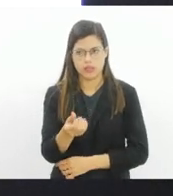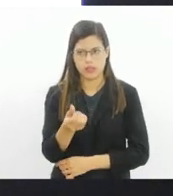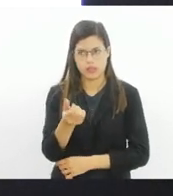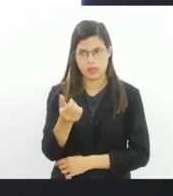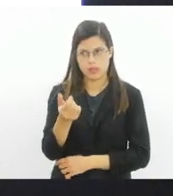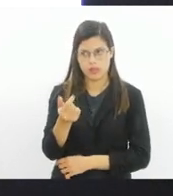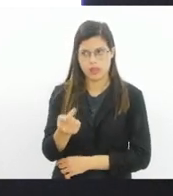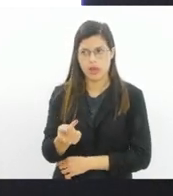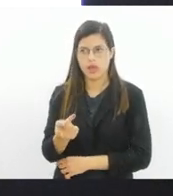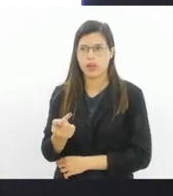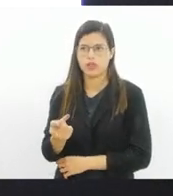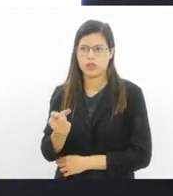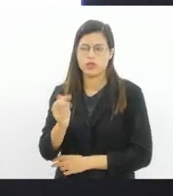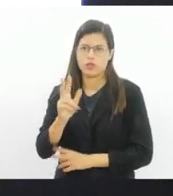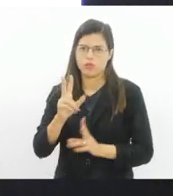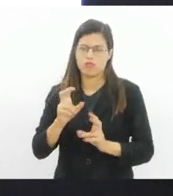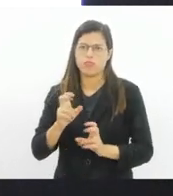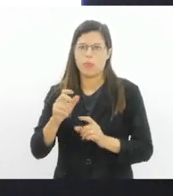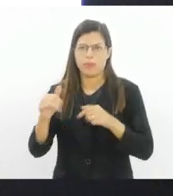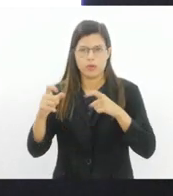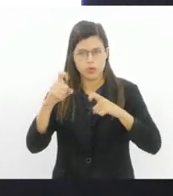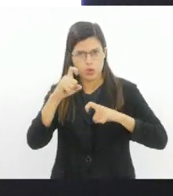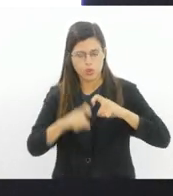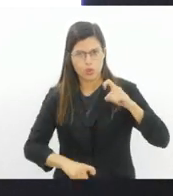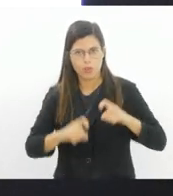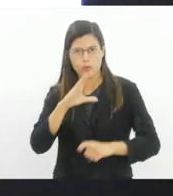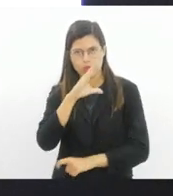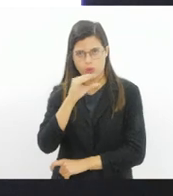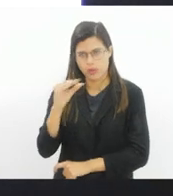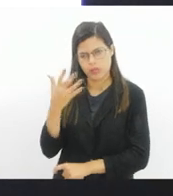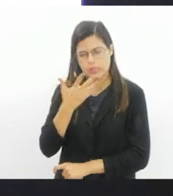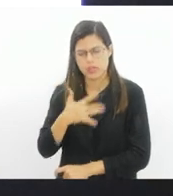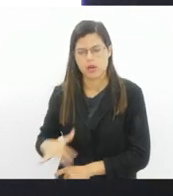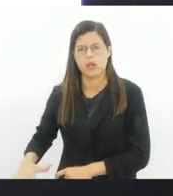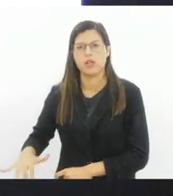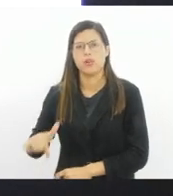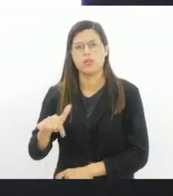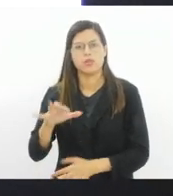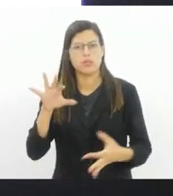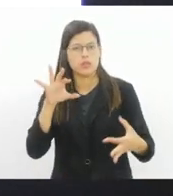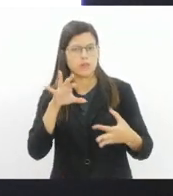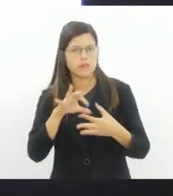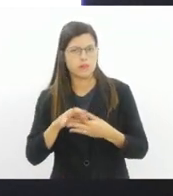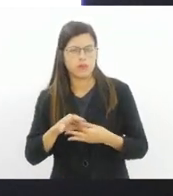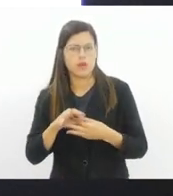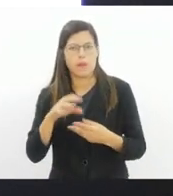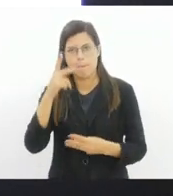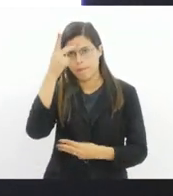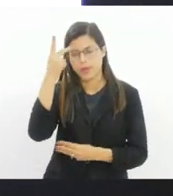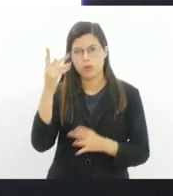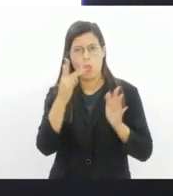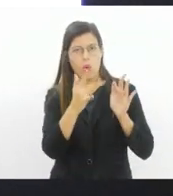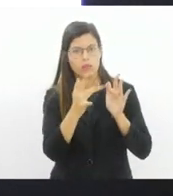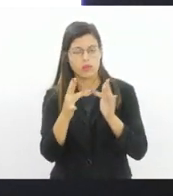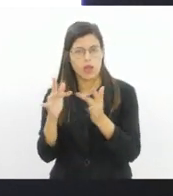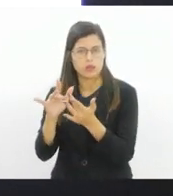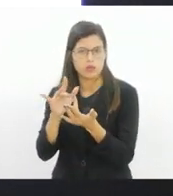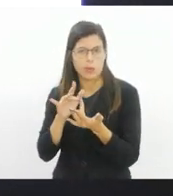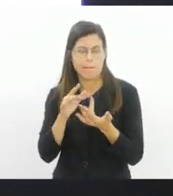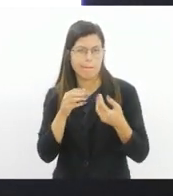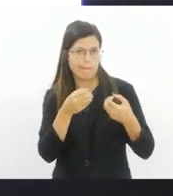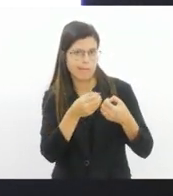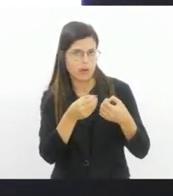767 no caso do estupro de vulnerável. Mas, quando a gente associa as pessoas próximas à vítima, a gente tem um